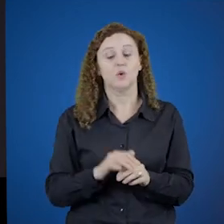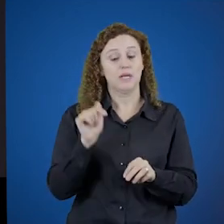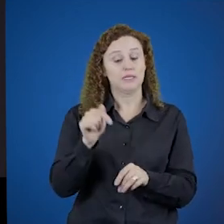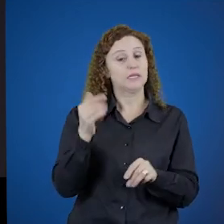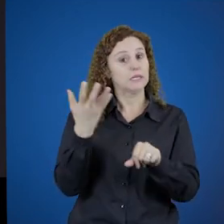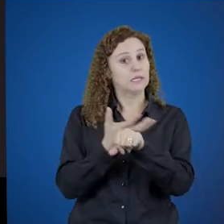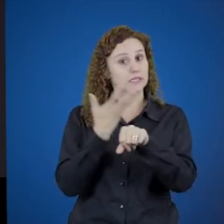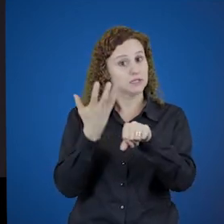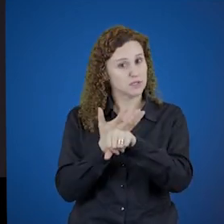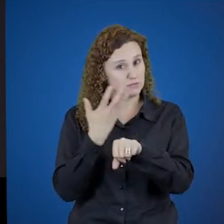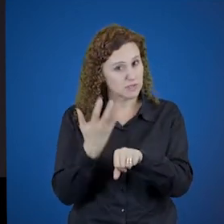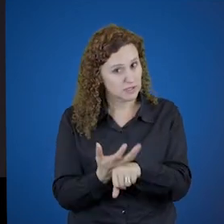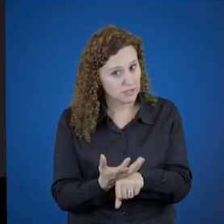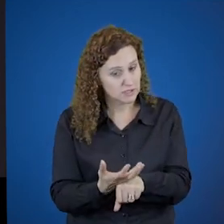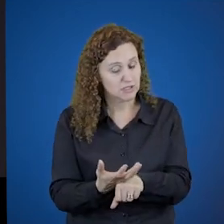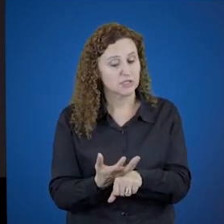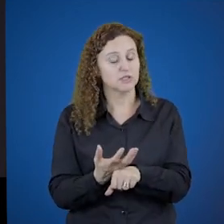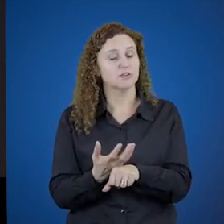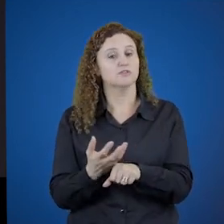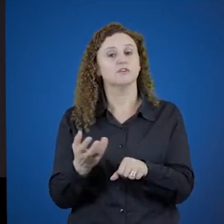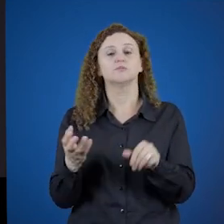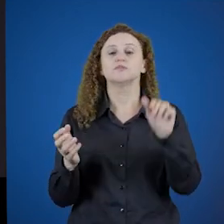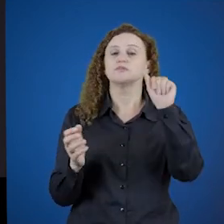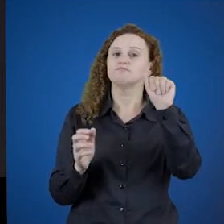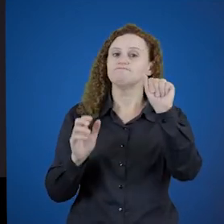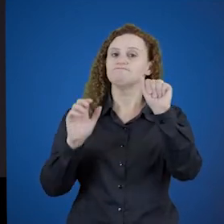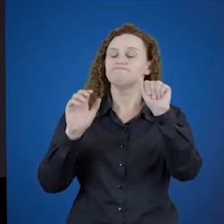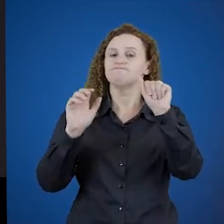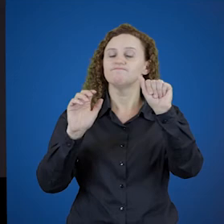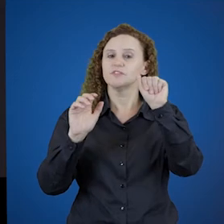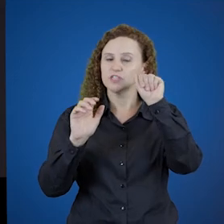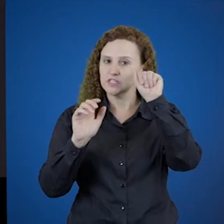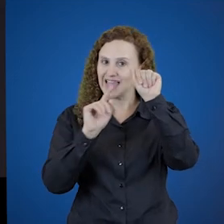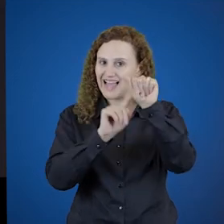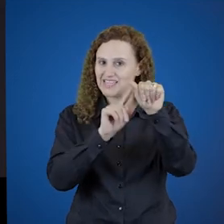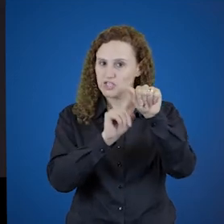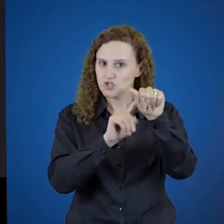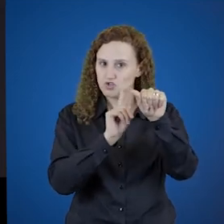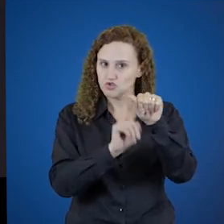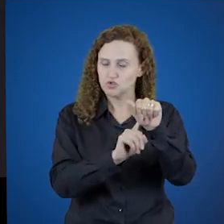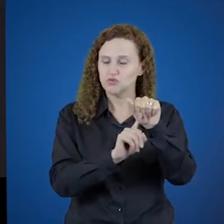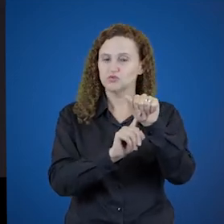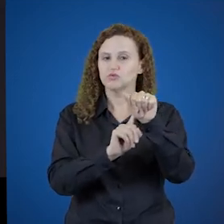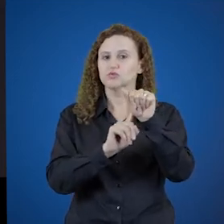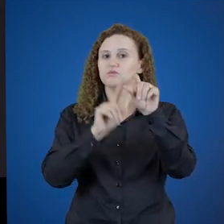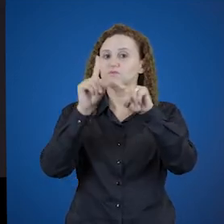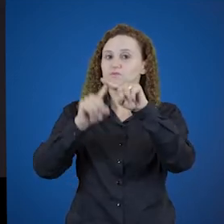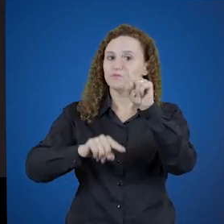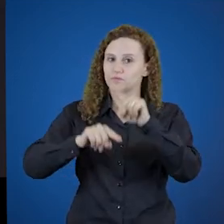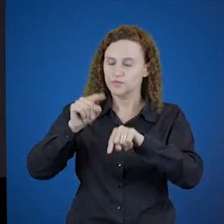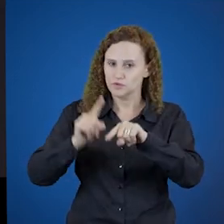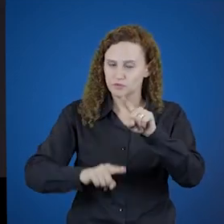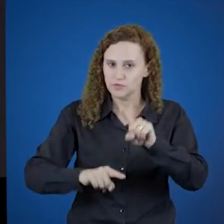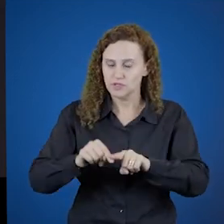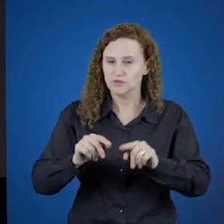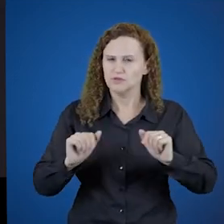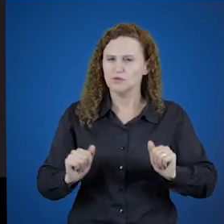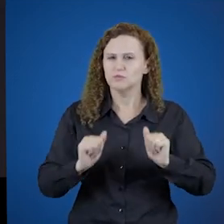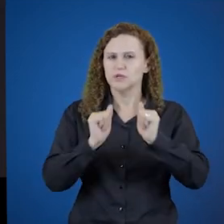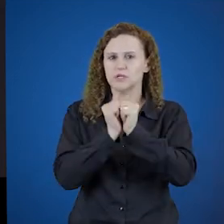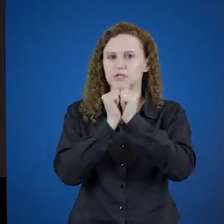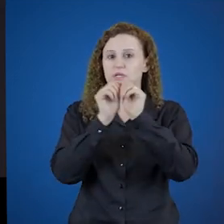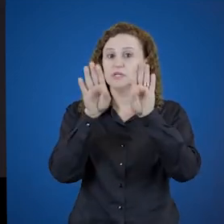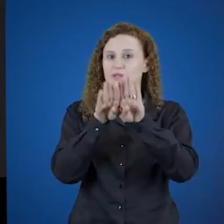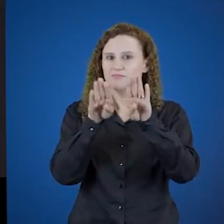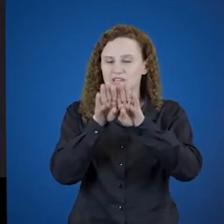nessa disciplina nós vamos até o adjunto adverbial de instrumento ou seja apenas o de companhia